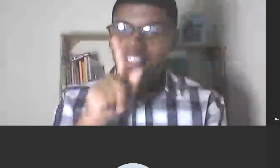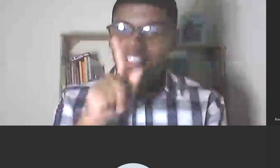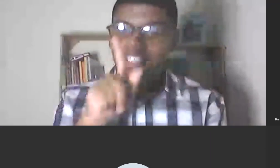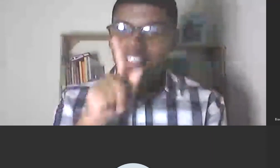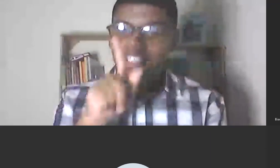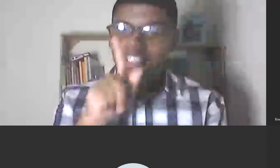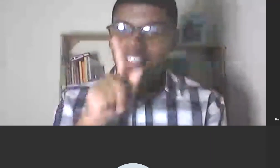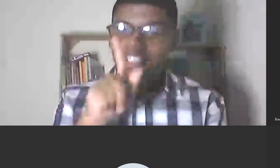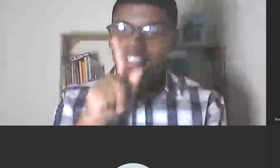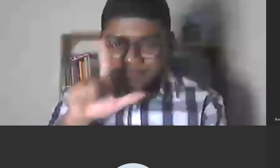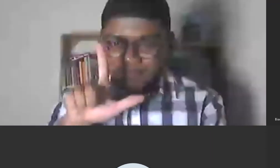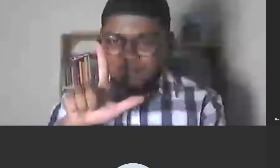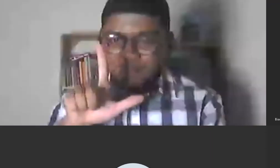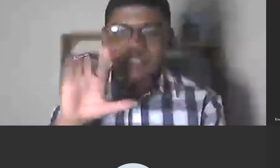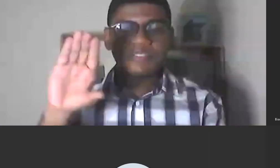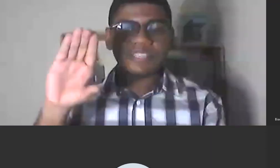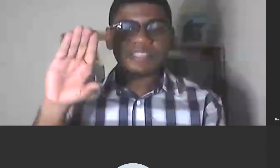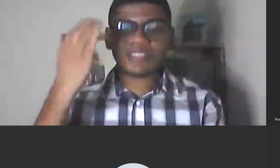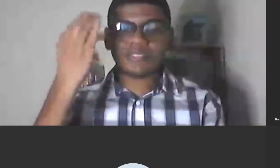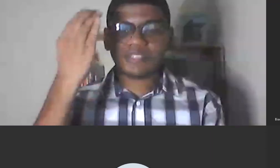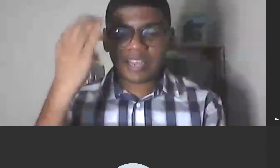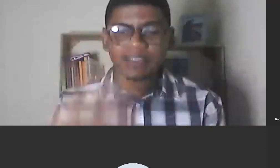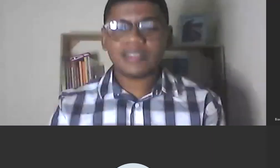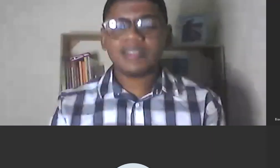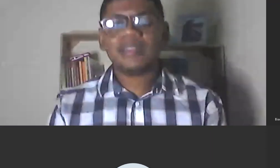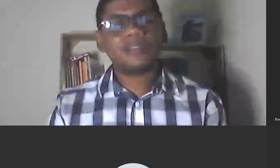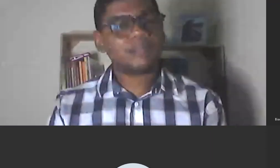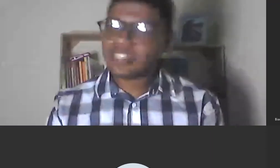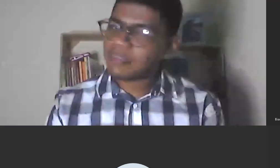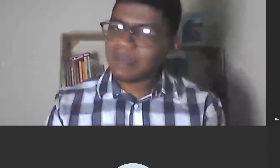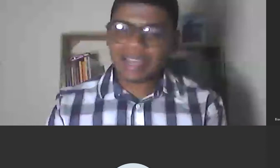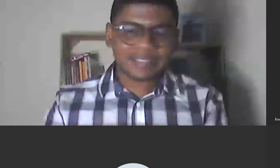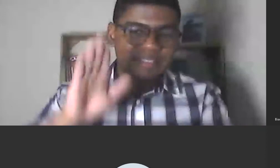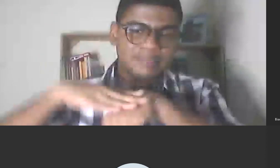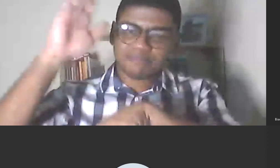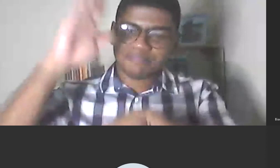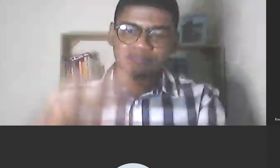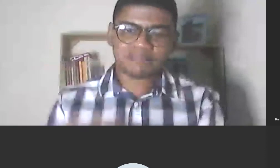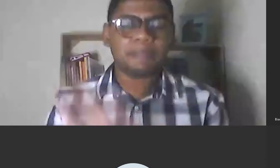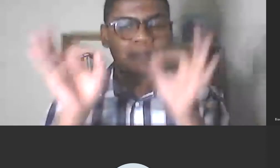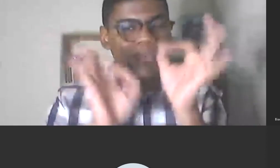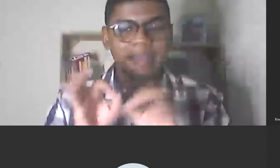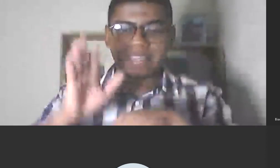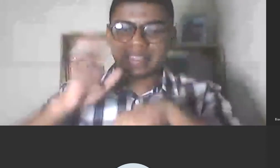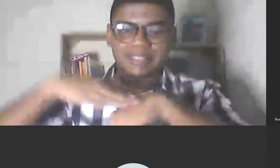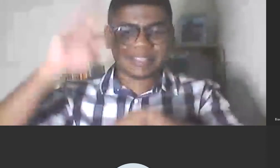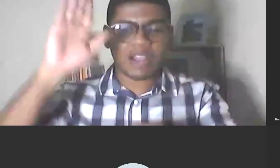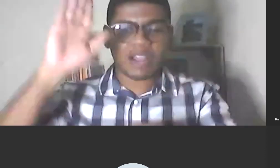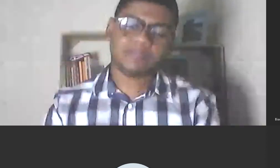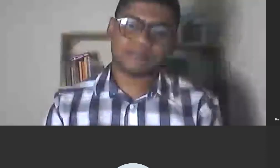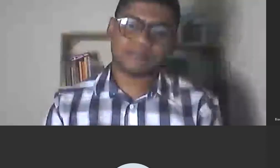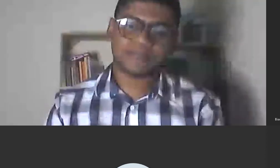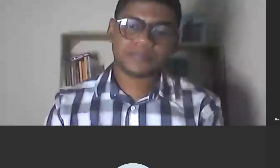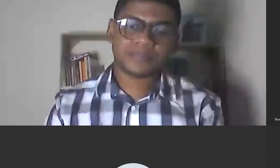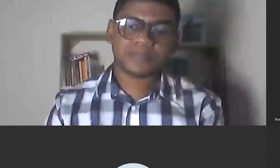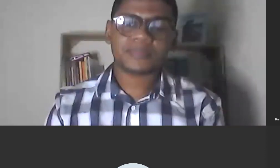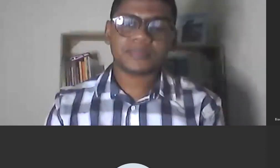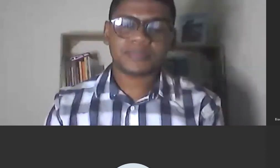E Gisele teve que se virar para fazer mais. Para preparar mais, na